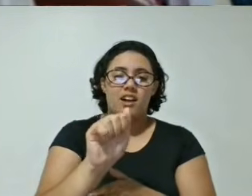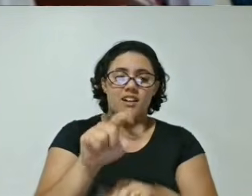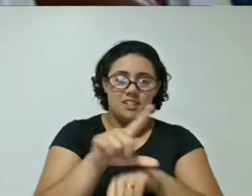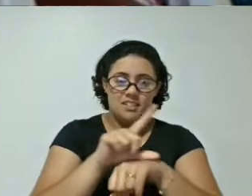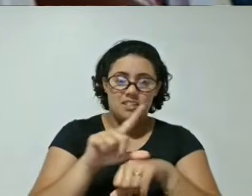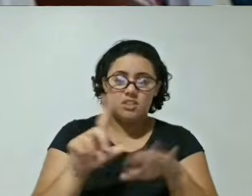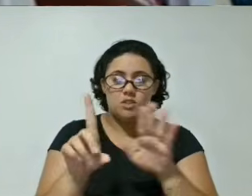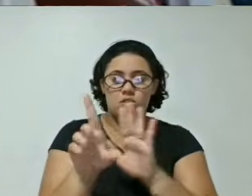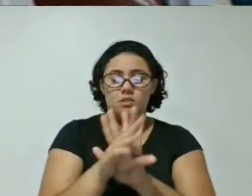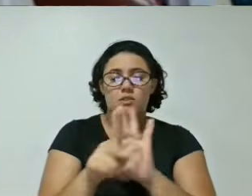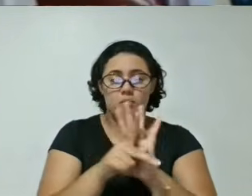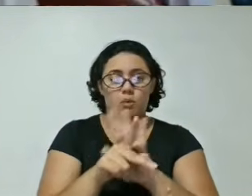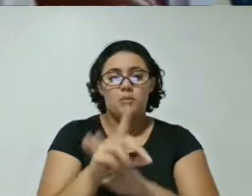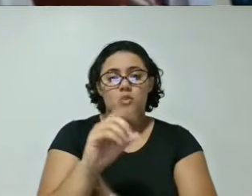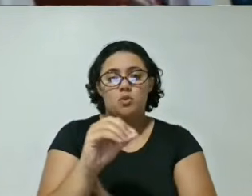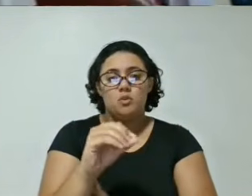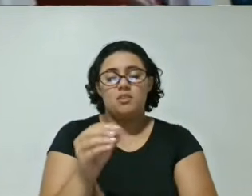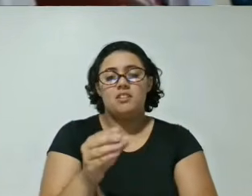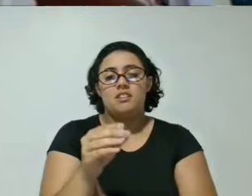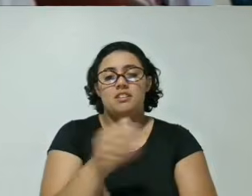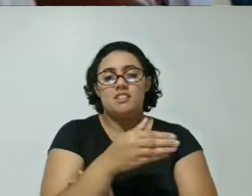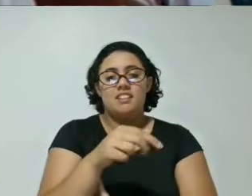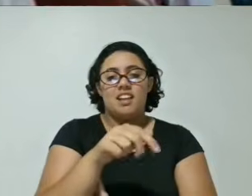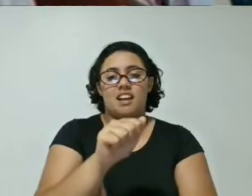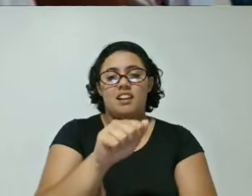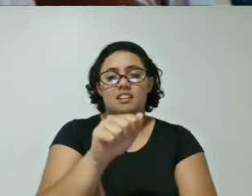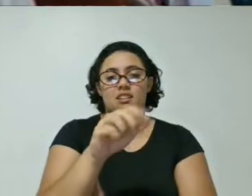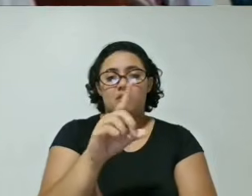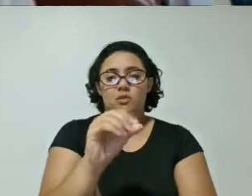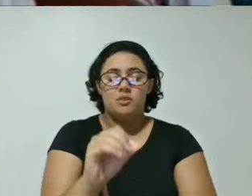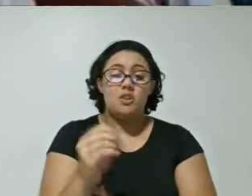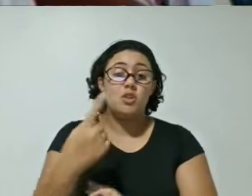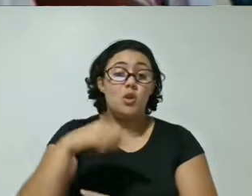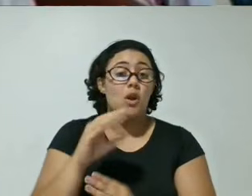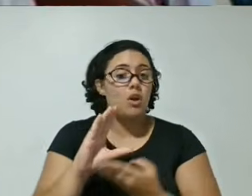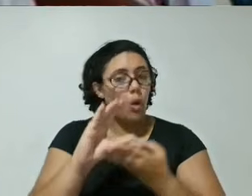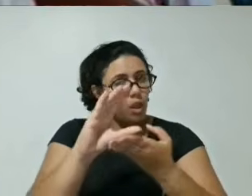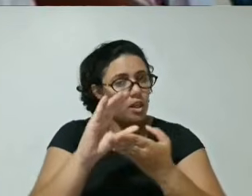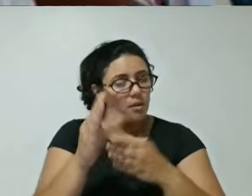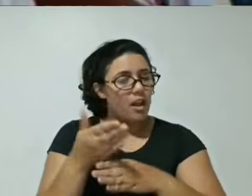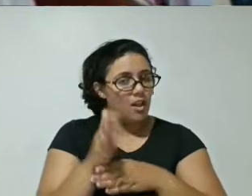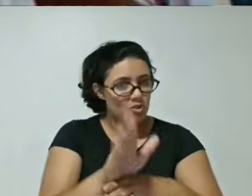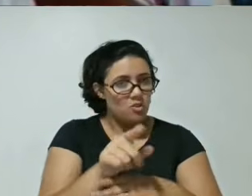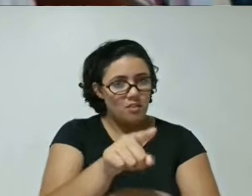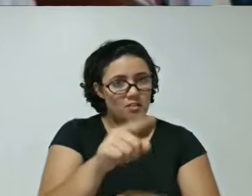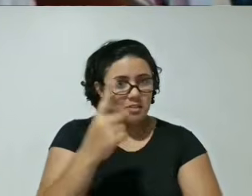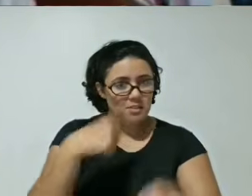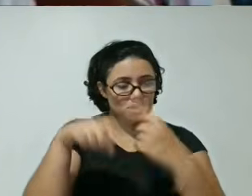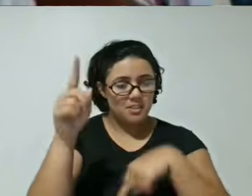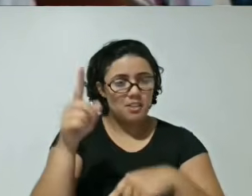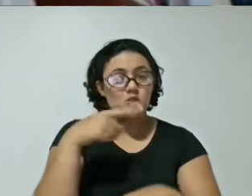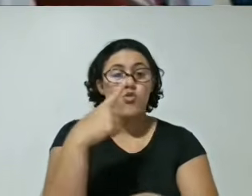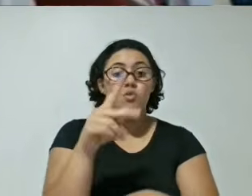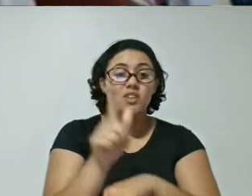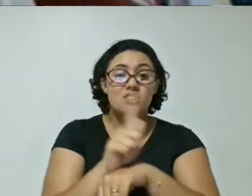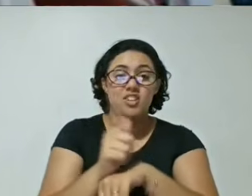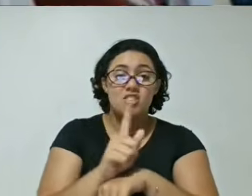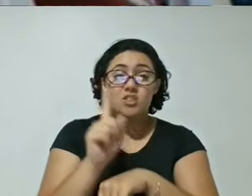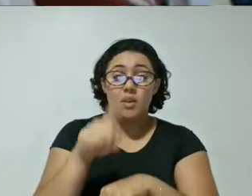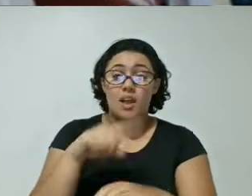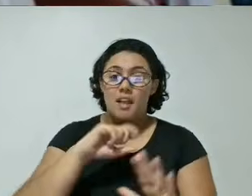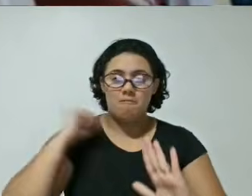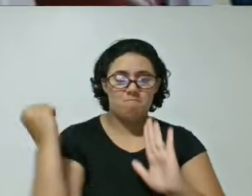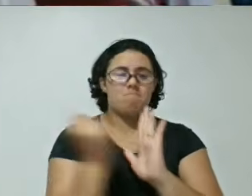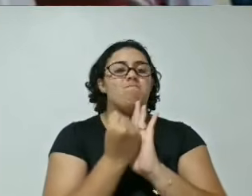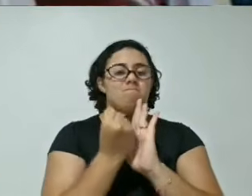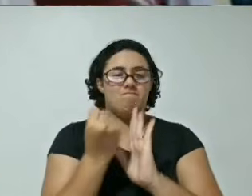de braço, peito, alma aberta, para poder colaborar aí, né? E eu tenho certeza que a sua gestão, ela realmente ficará cravada